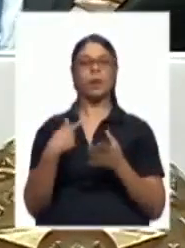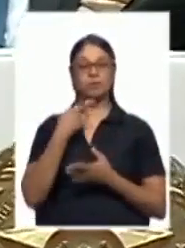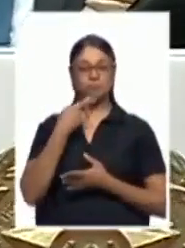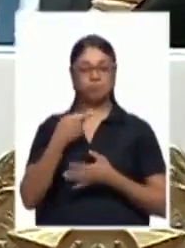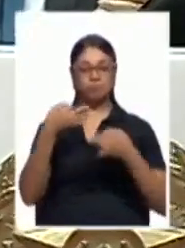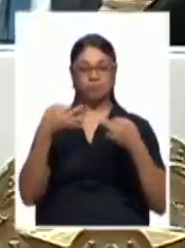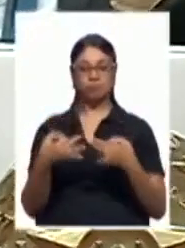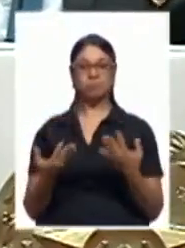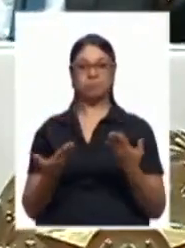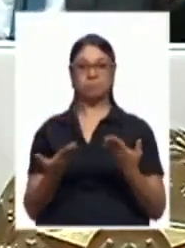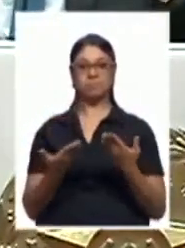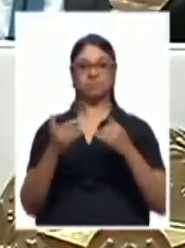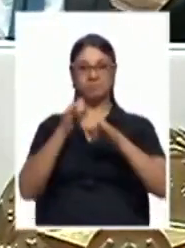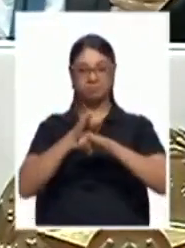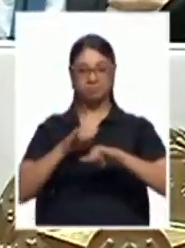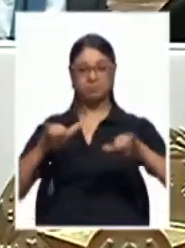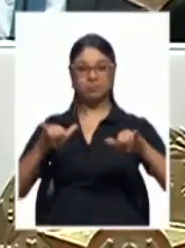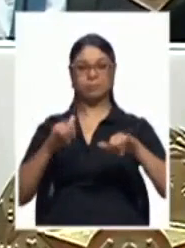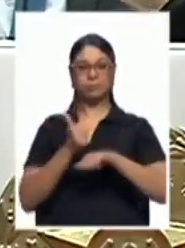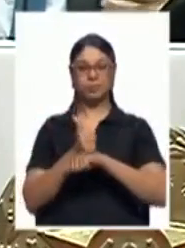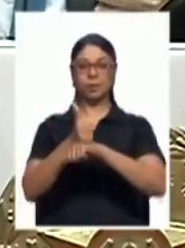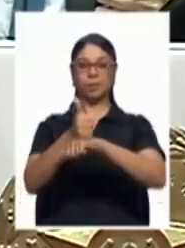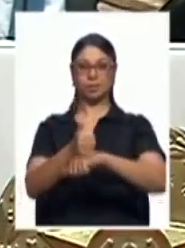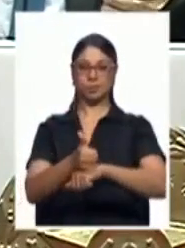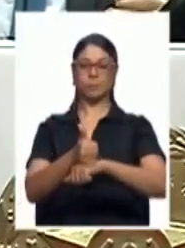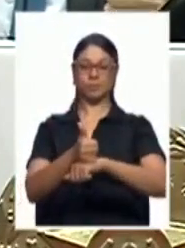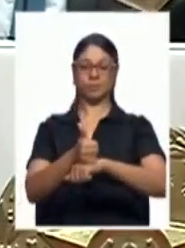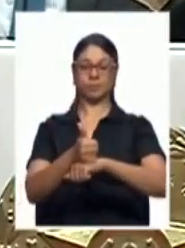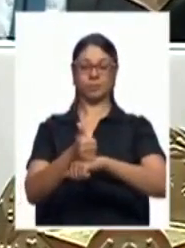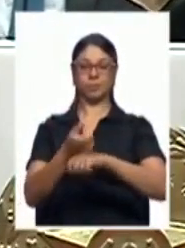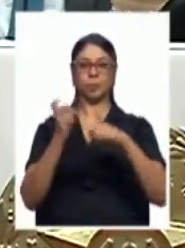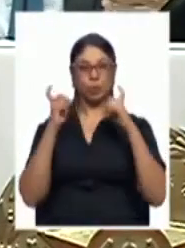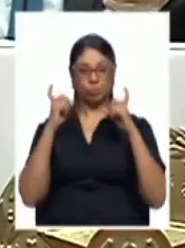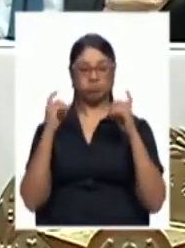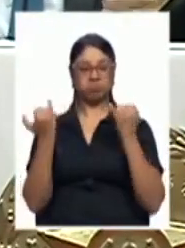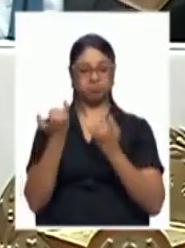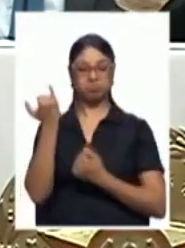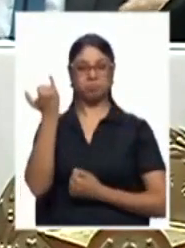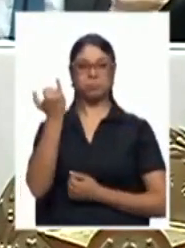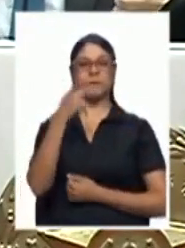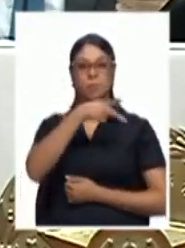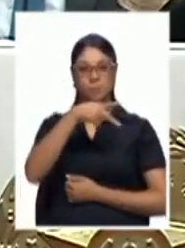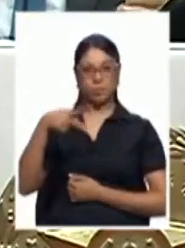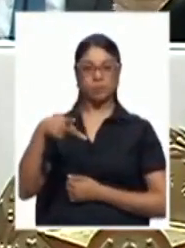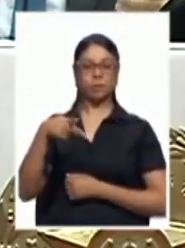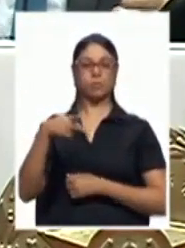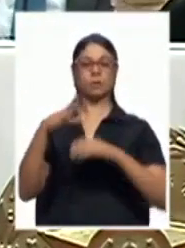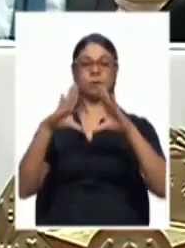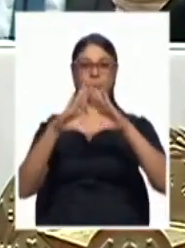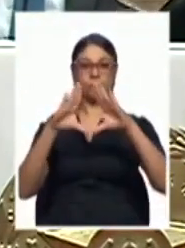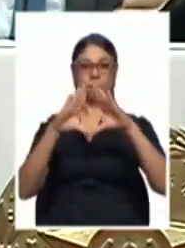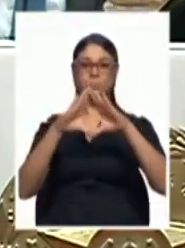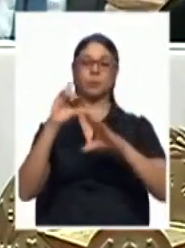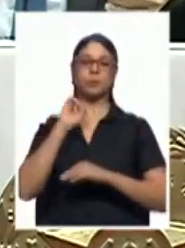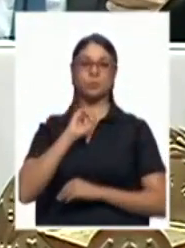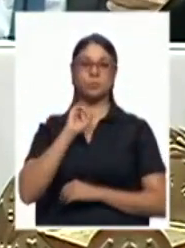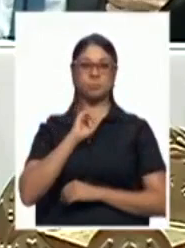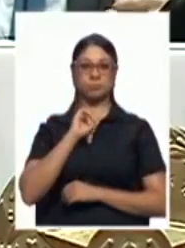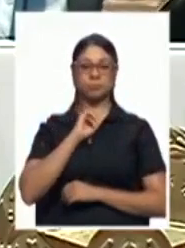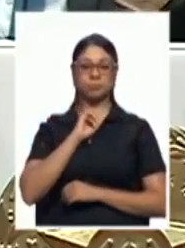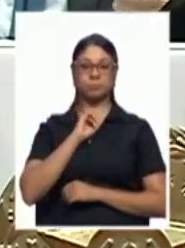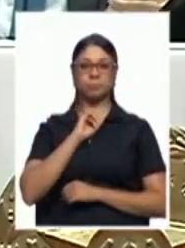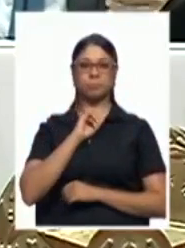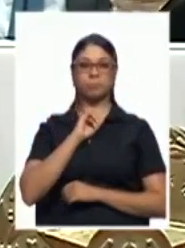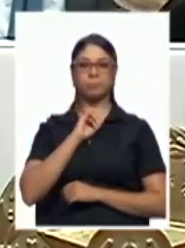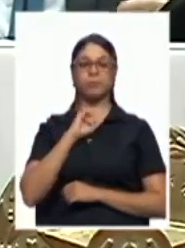declaro empossado solenemente como presidente da Assembleia Legislativa do Estado de Minas Gerais